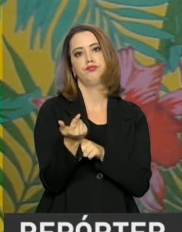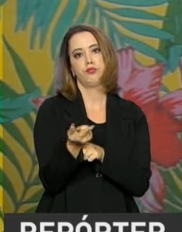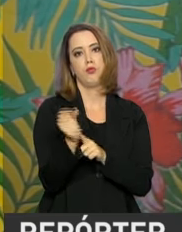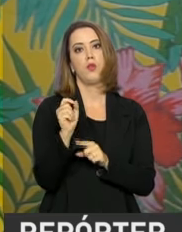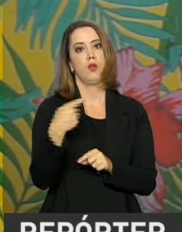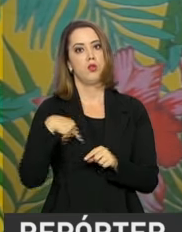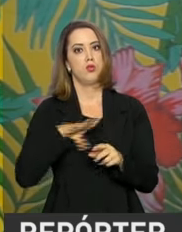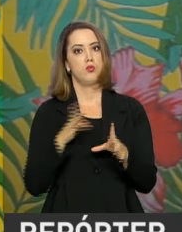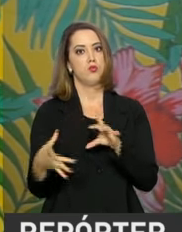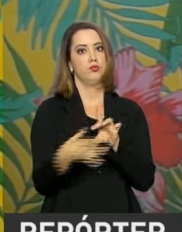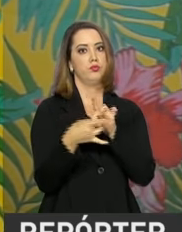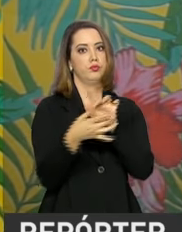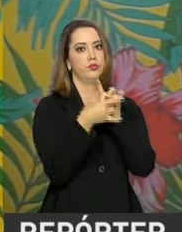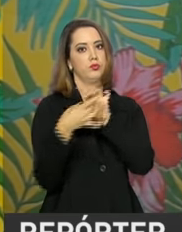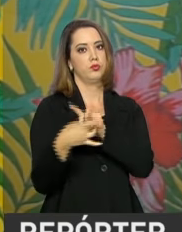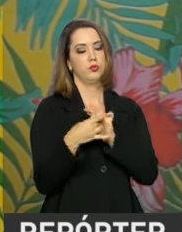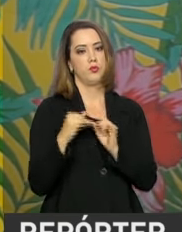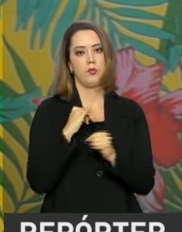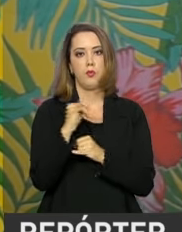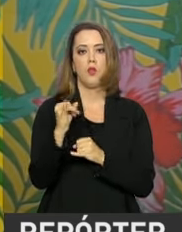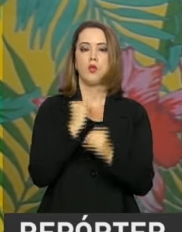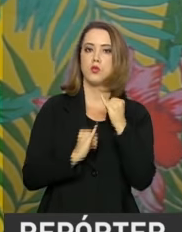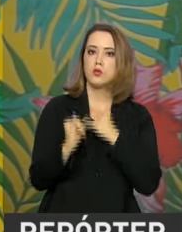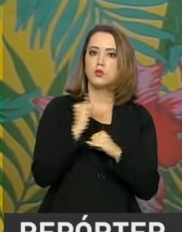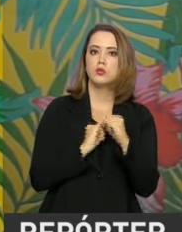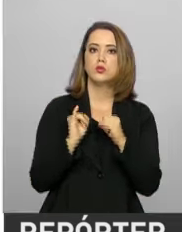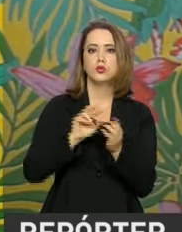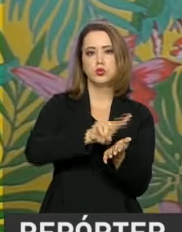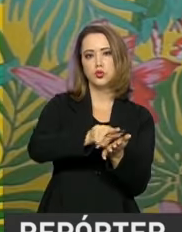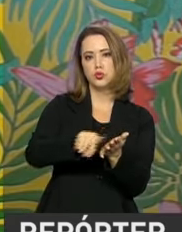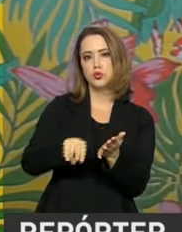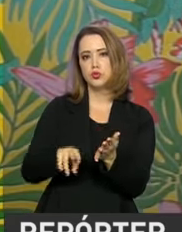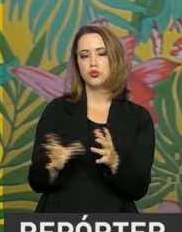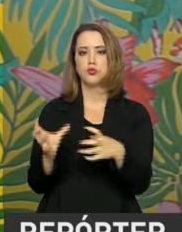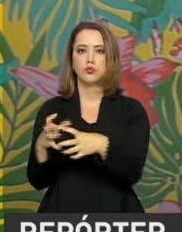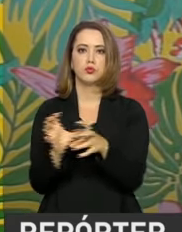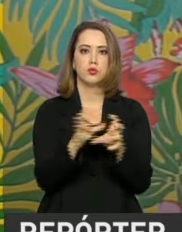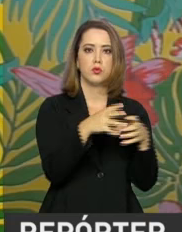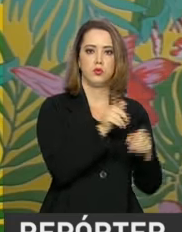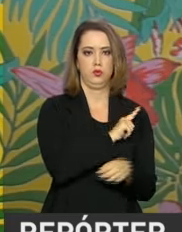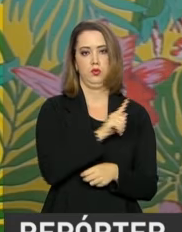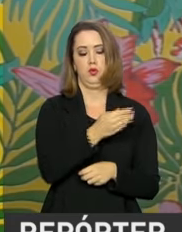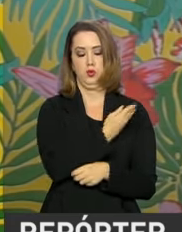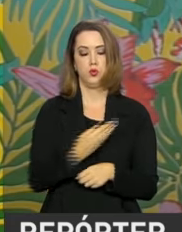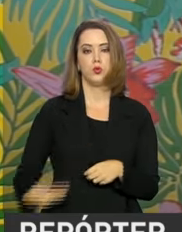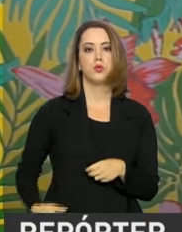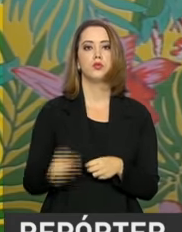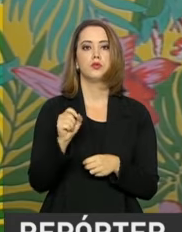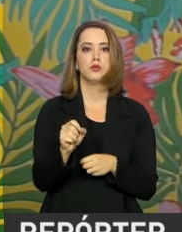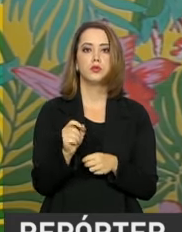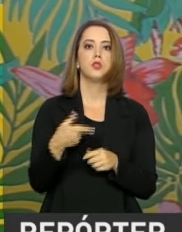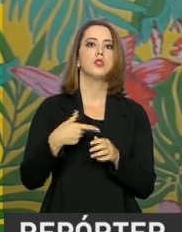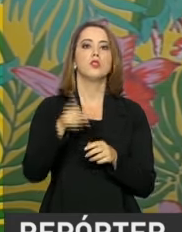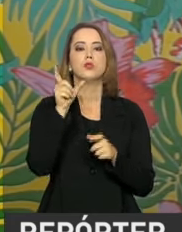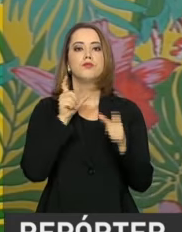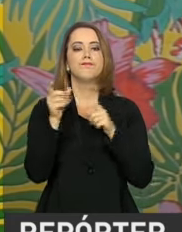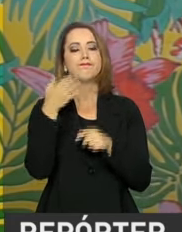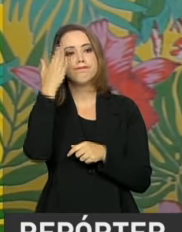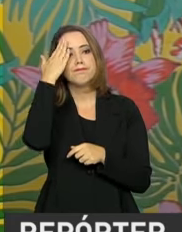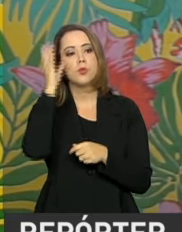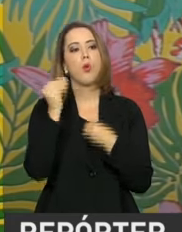fazemos? Integramos informações que vêm de diferentes instituições públicas. A partir disso, você priorizar quais ações e em que áreas deveriam